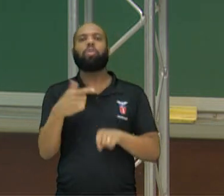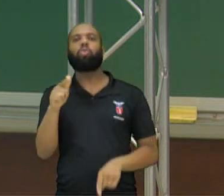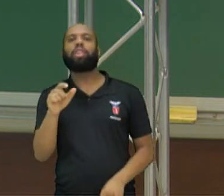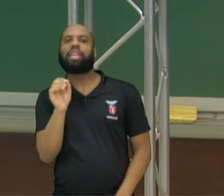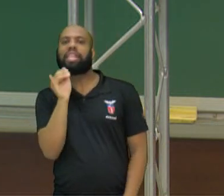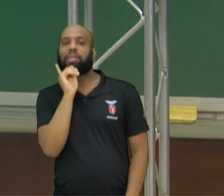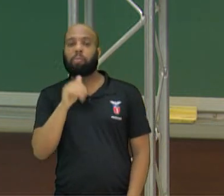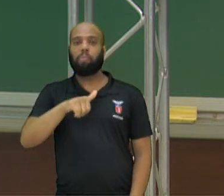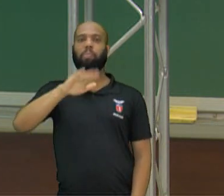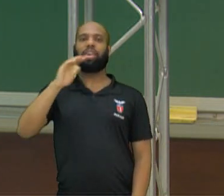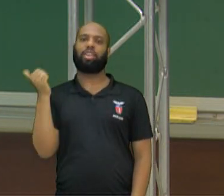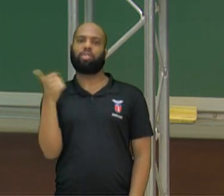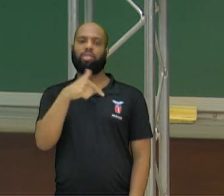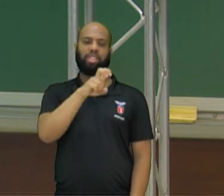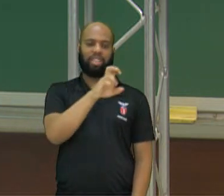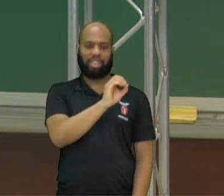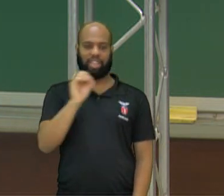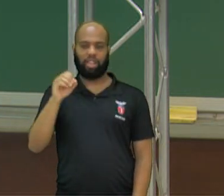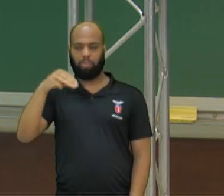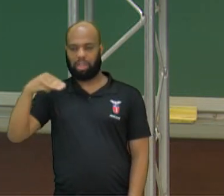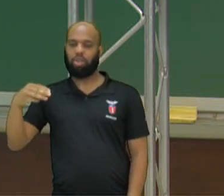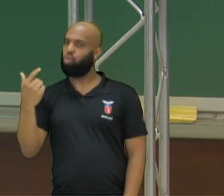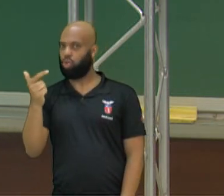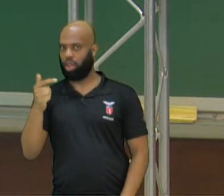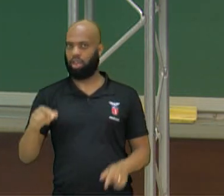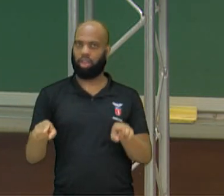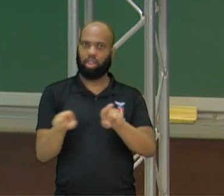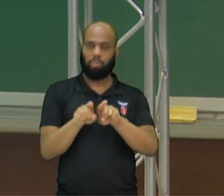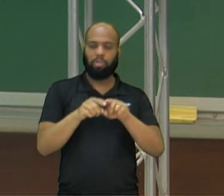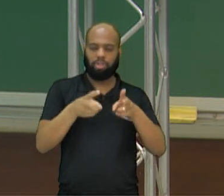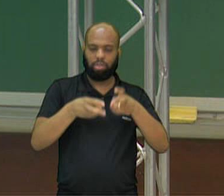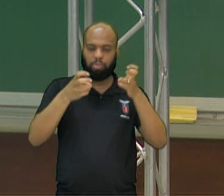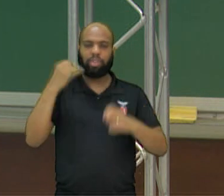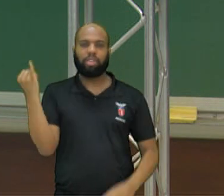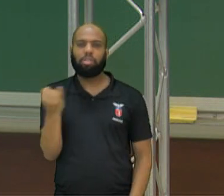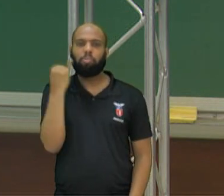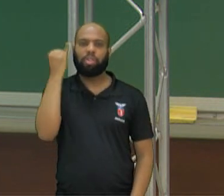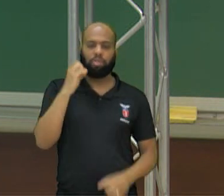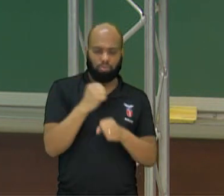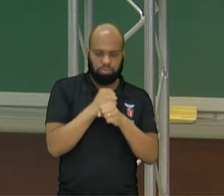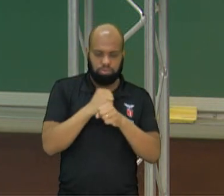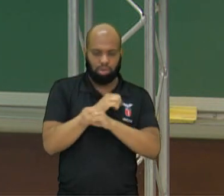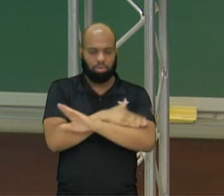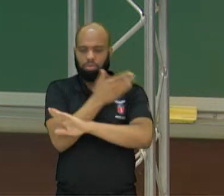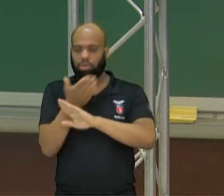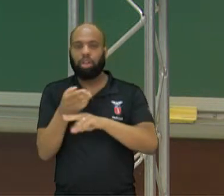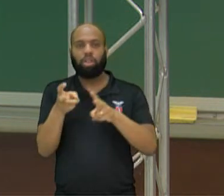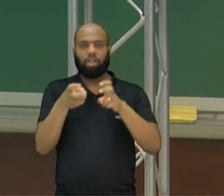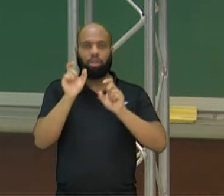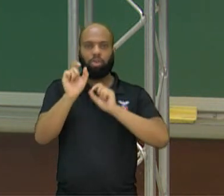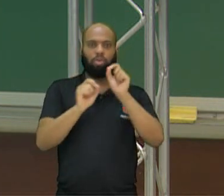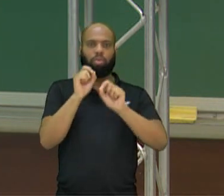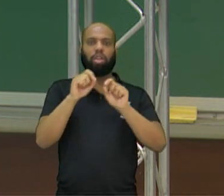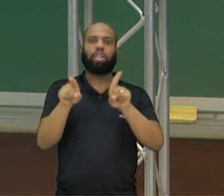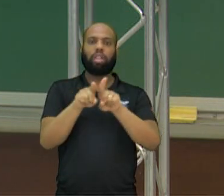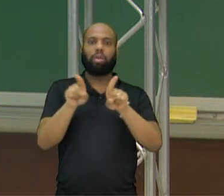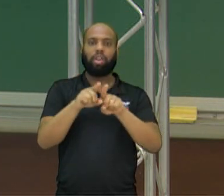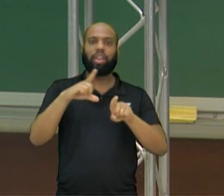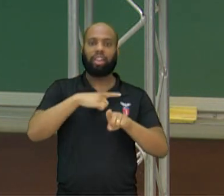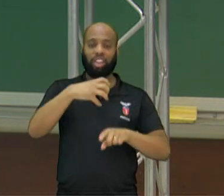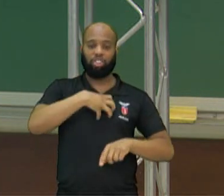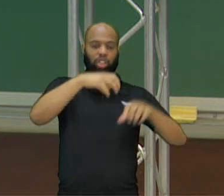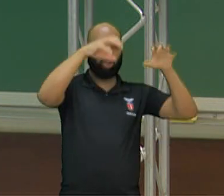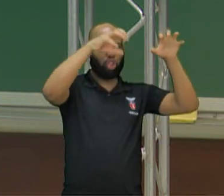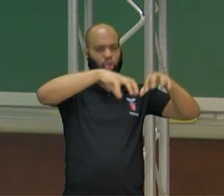com mais de 500 milímetros de chuva. E se a gente observar isso ao longo de todo o ano, a gente vai perceber que a distribuição